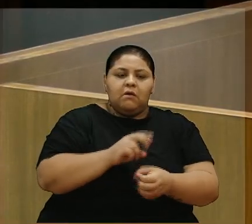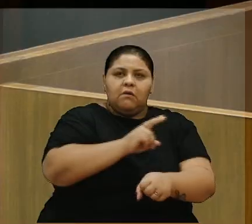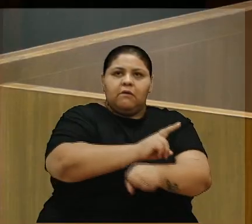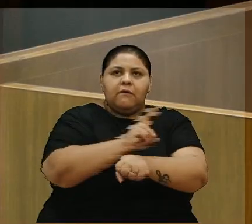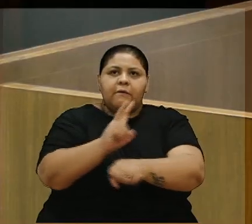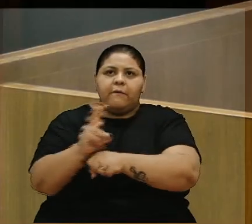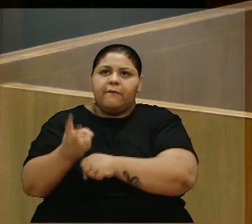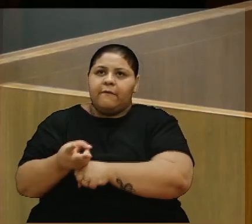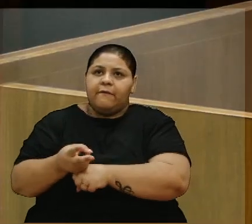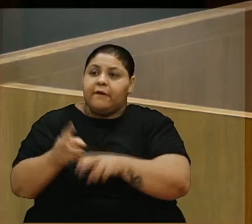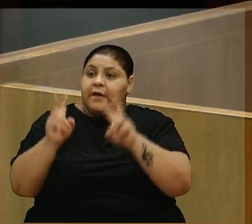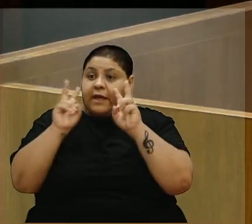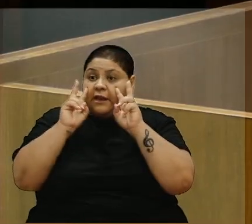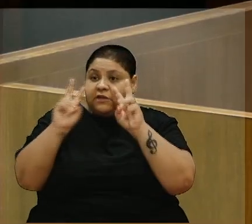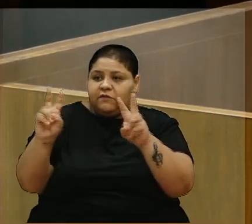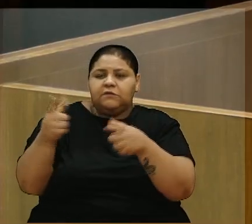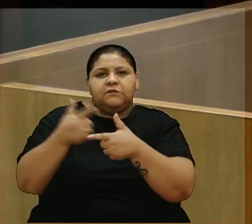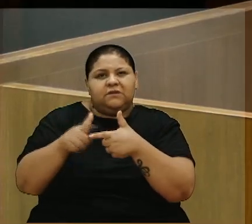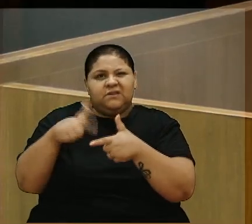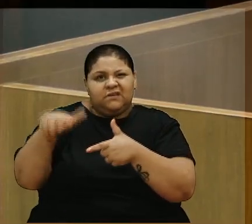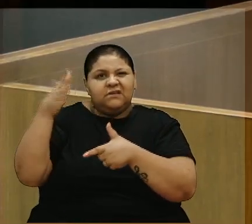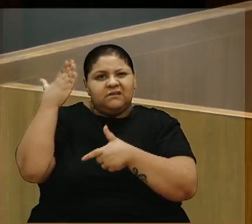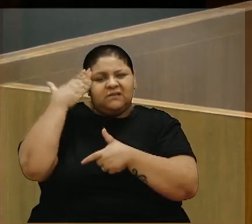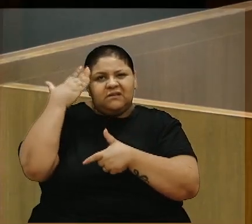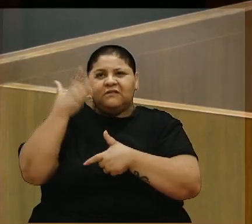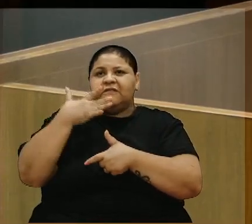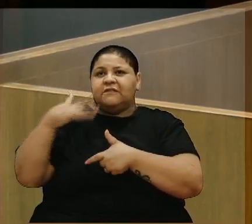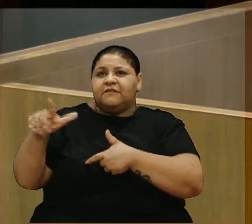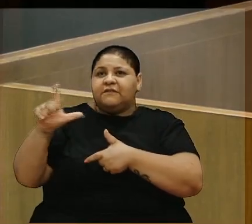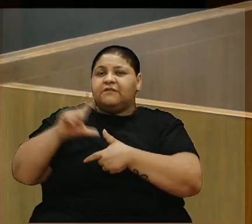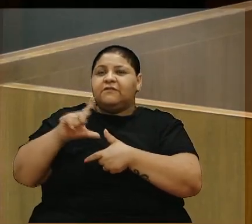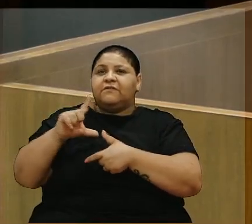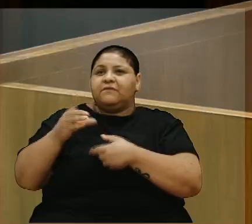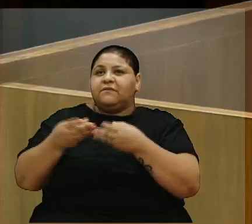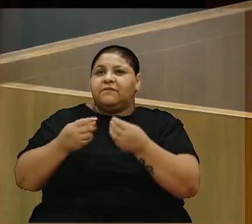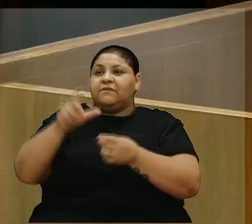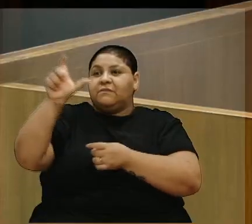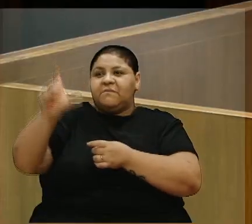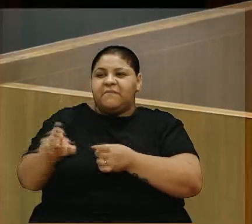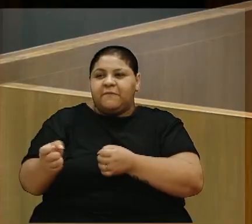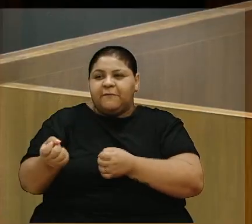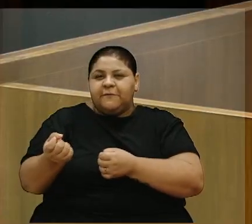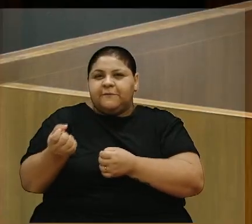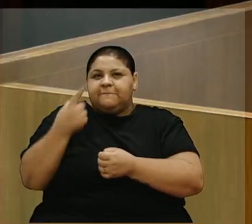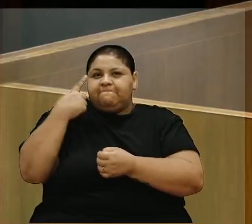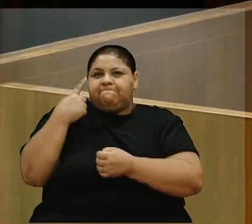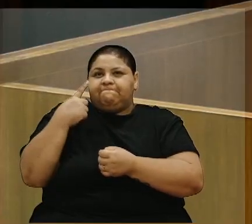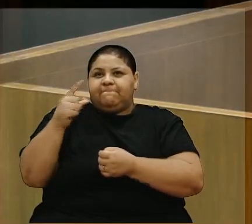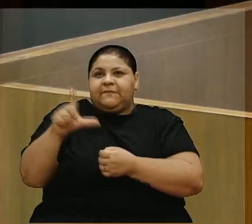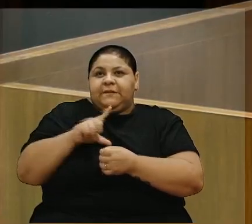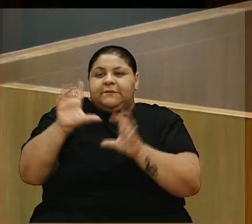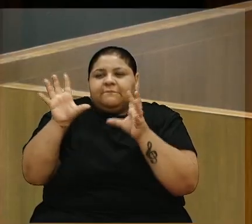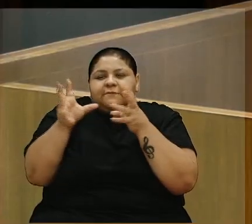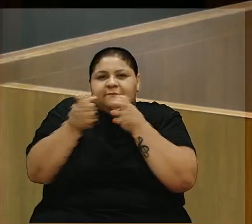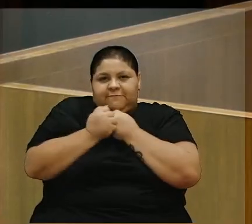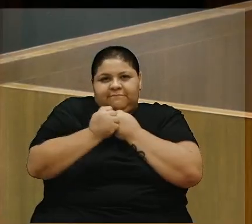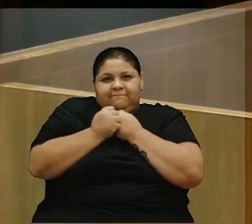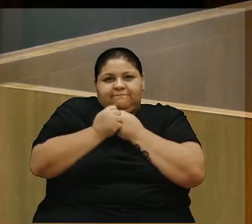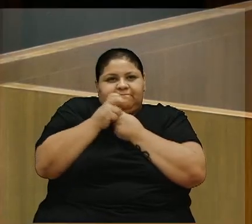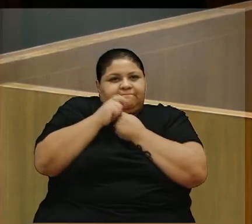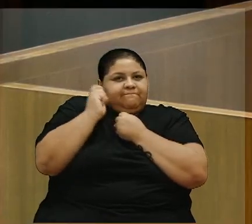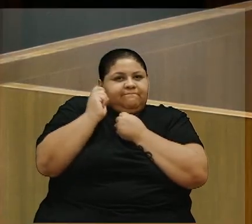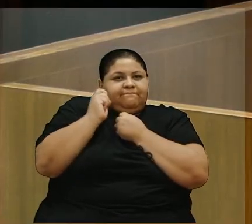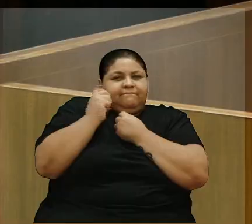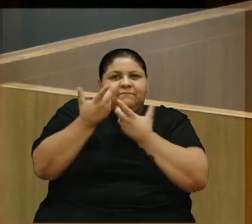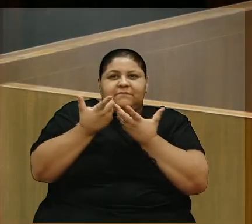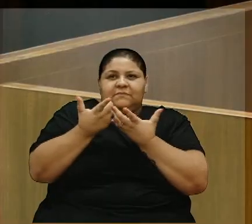recortes de situações, que a gente sabe que muitas vezes as crianças, quando tem uma pessoa estranha dentro da sala, eles se retraem. Eles vão lá e vão